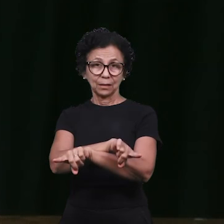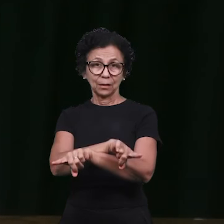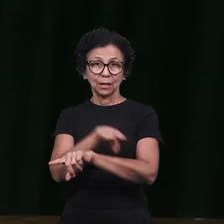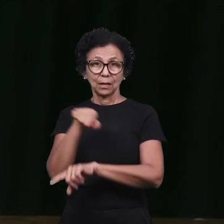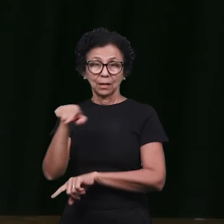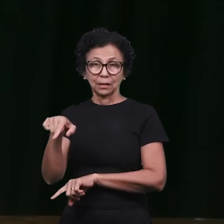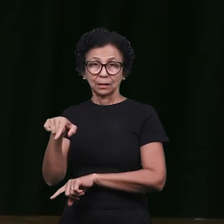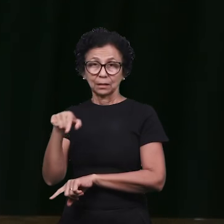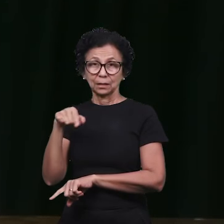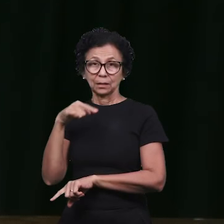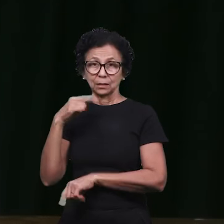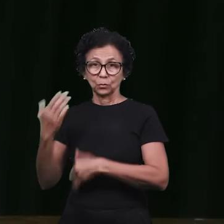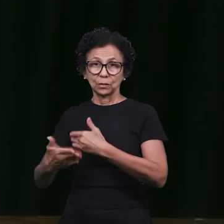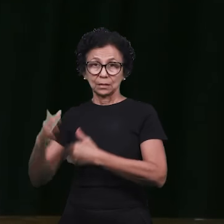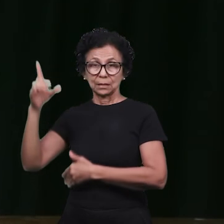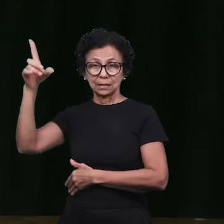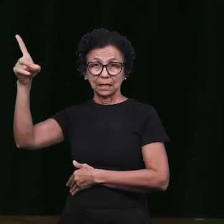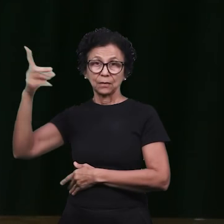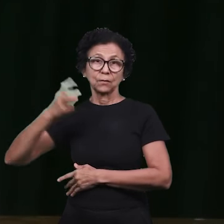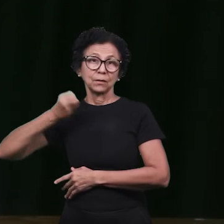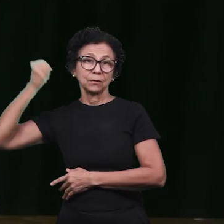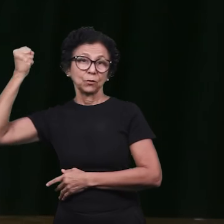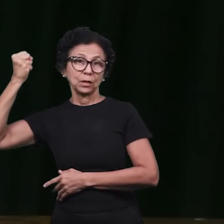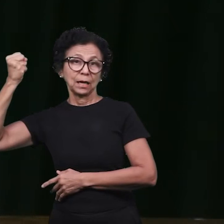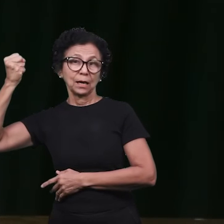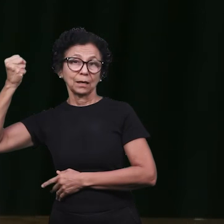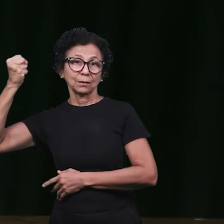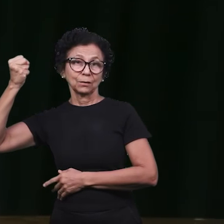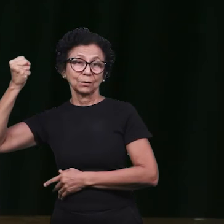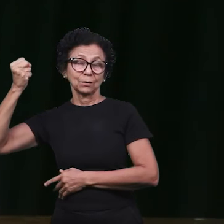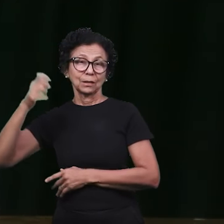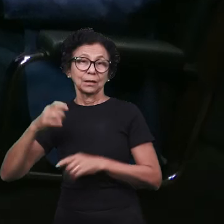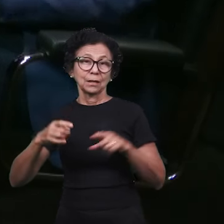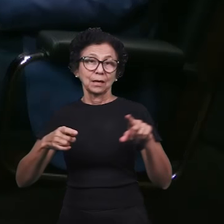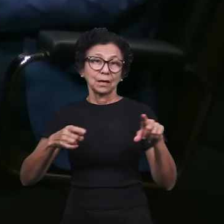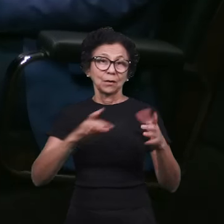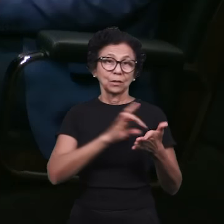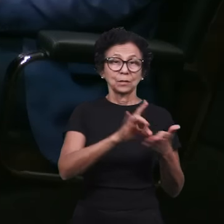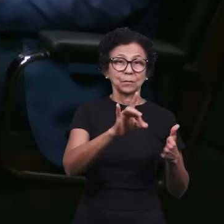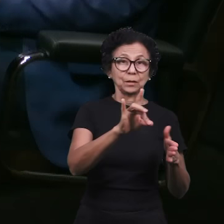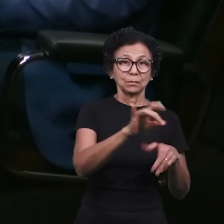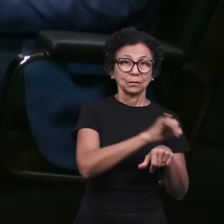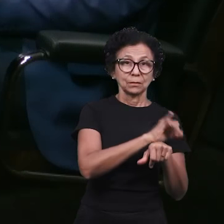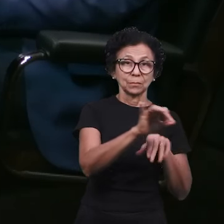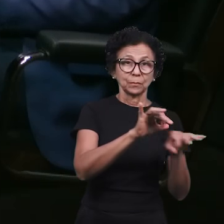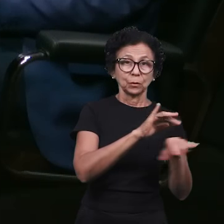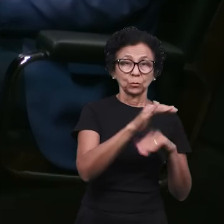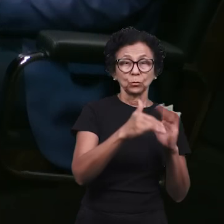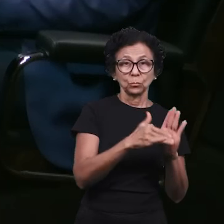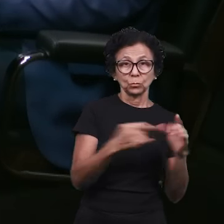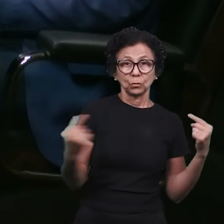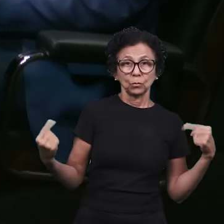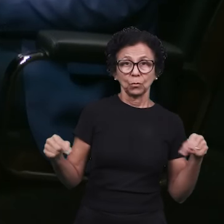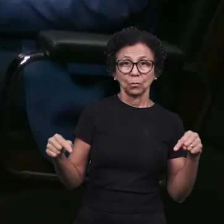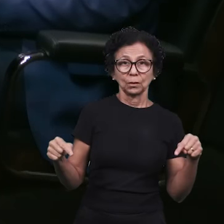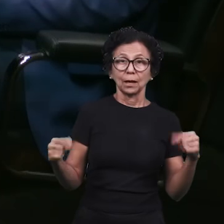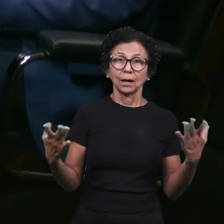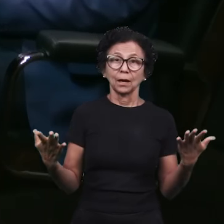realidade Amã que vai ser No enforcado, banquete do vinho a sentença foi ali mudada. foi toda mudada a